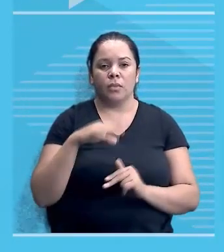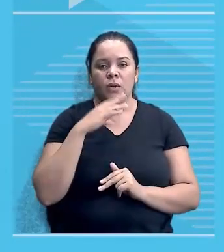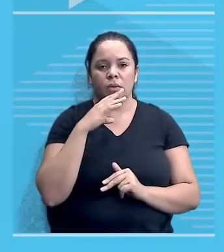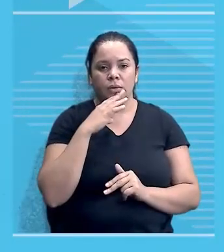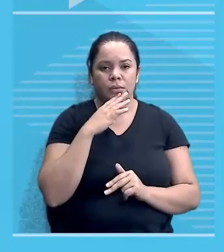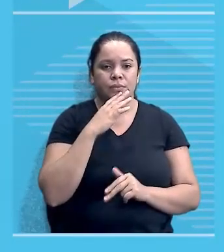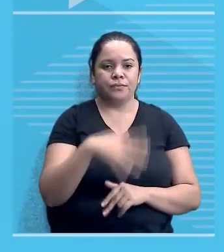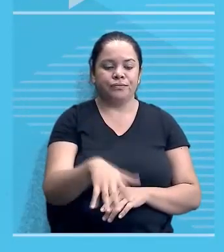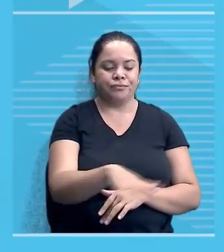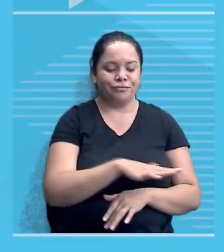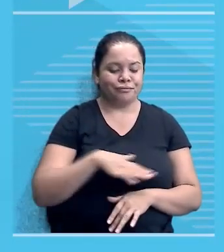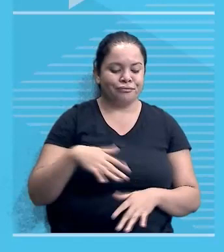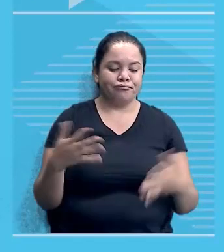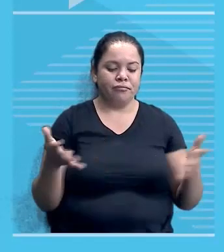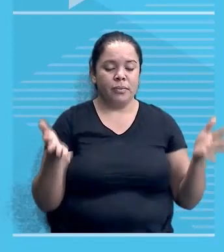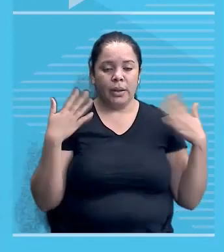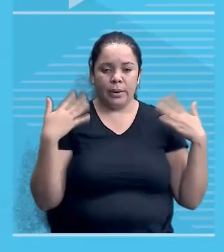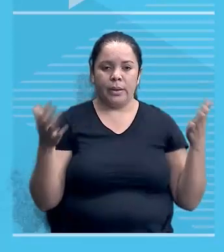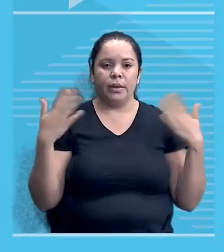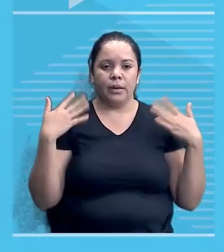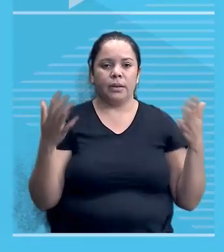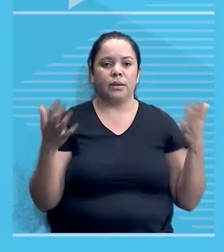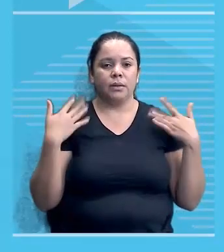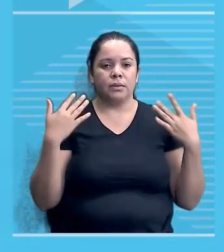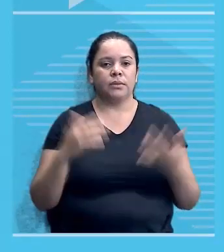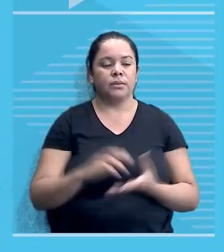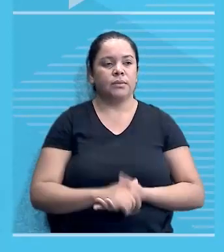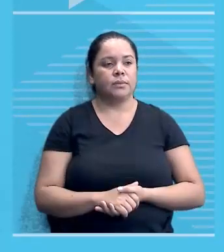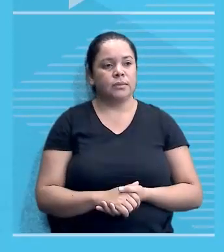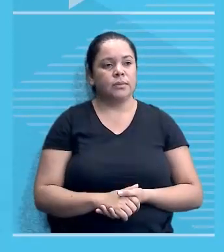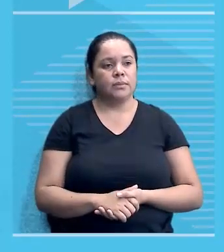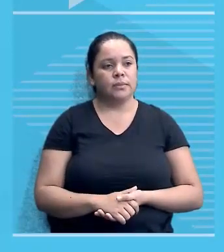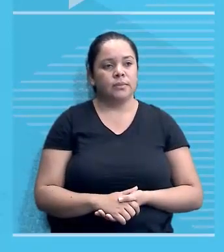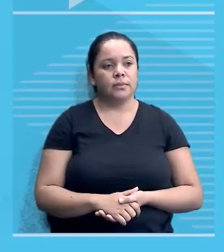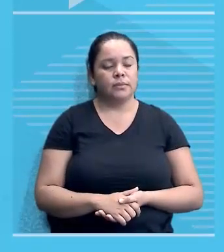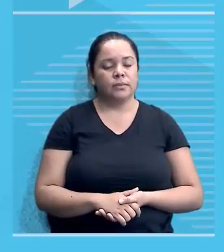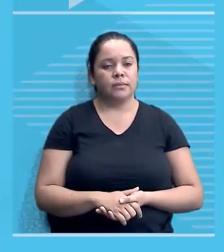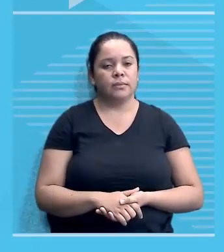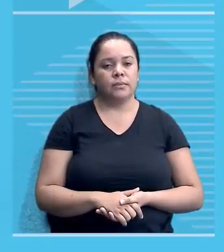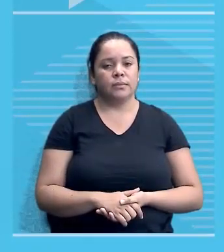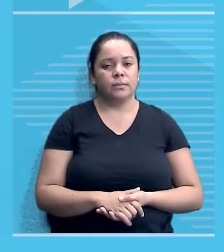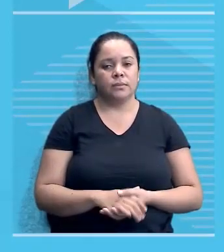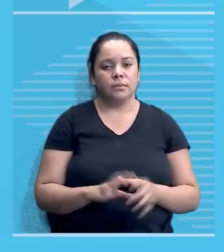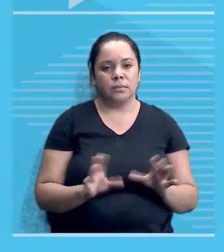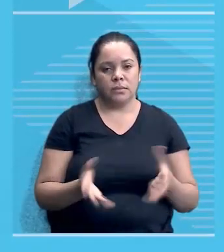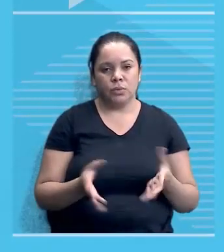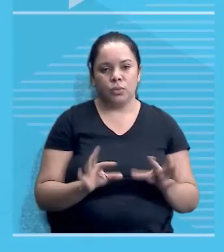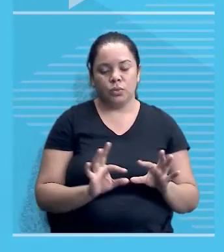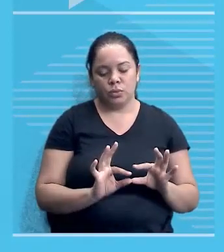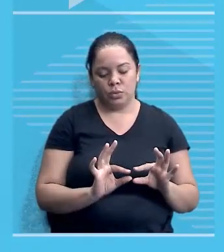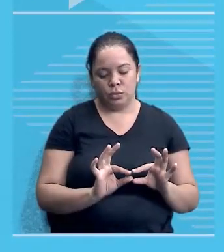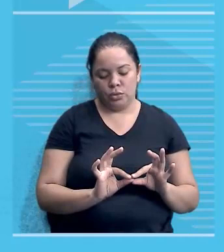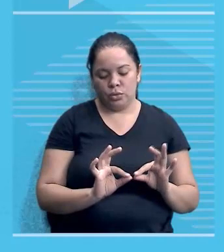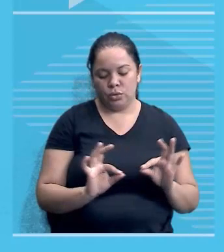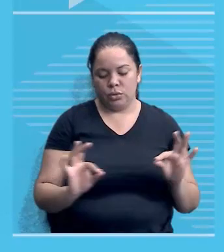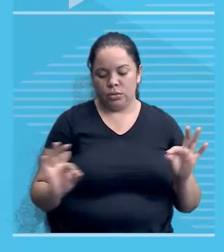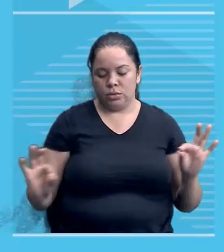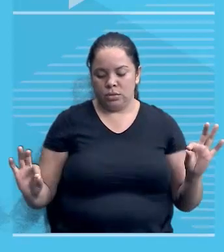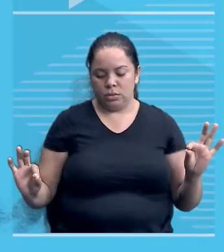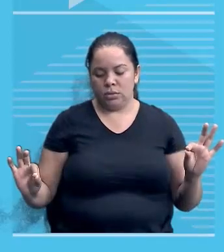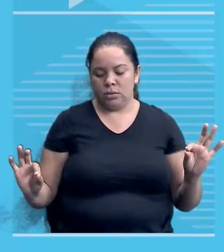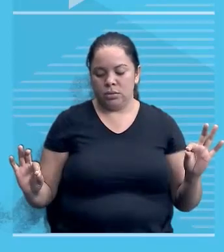de calor Porém quando se afasta daquela área Central para as áreas mais periféricas